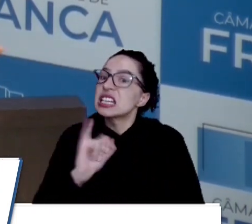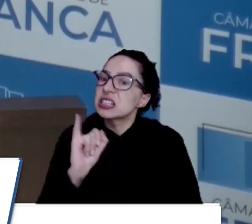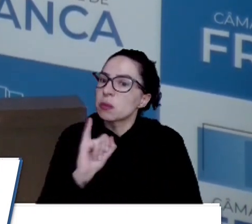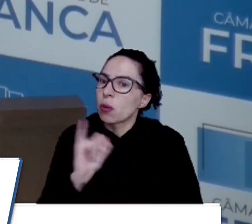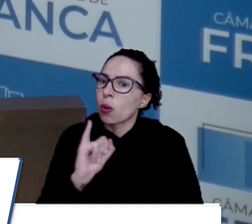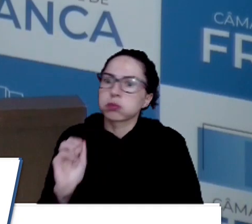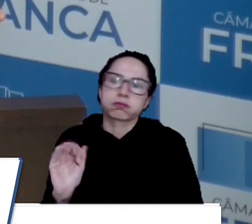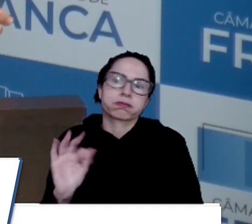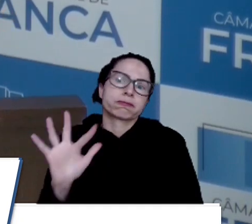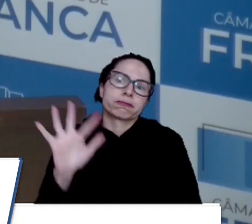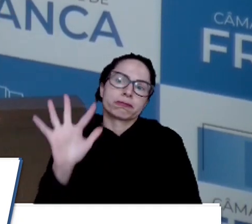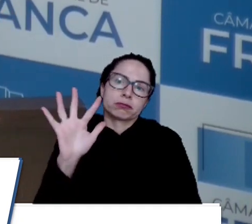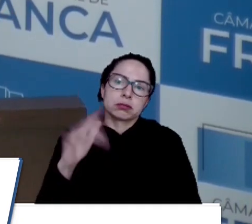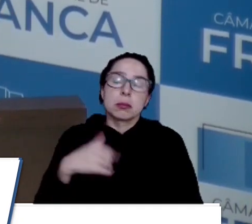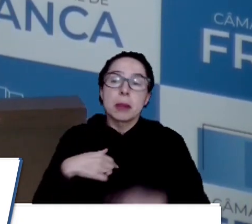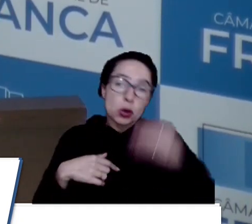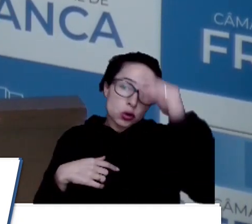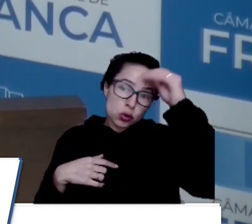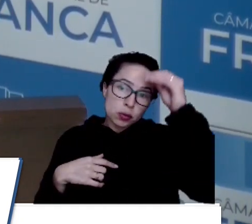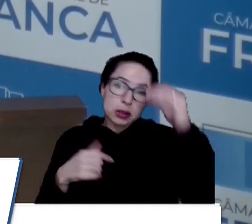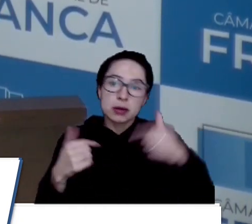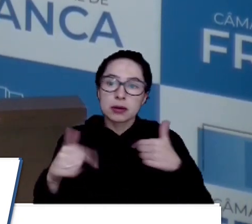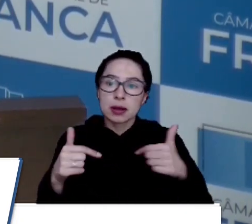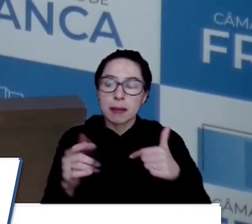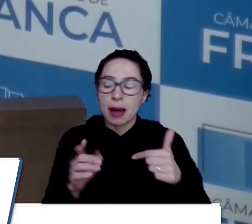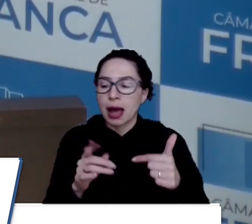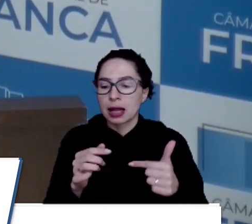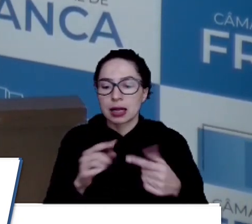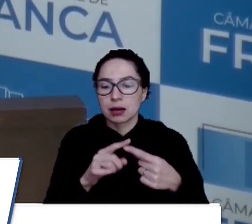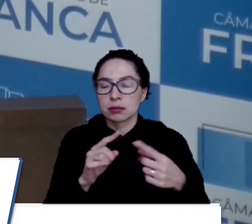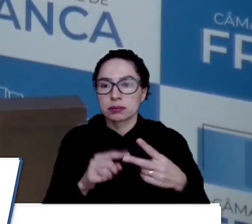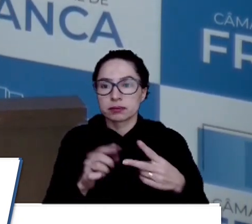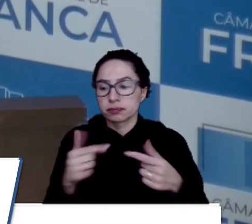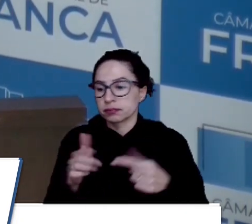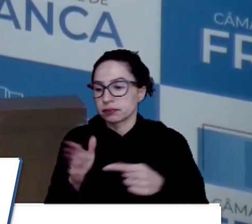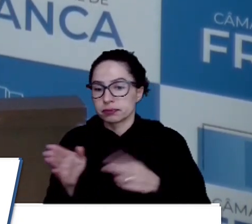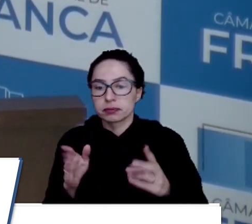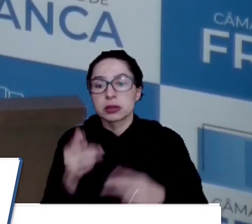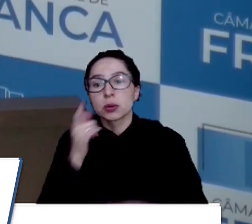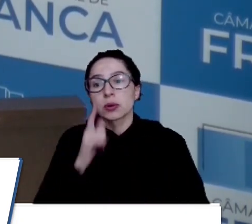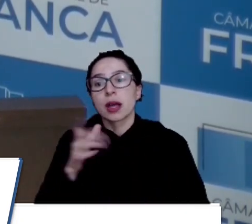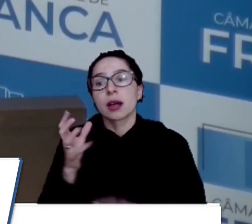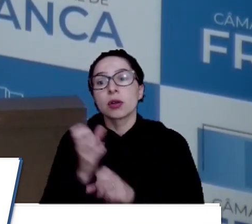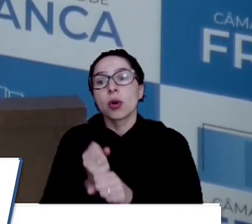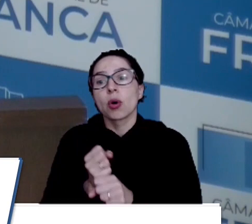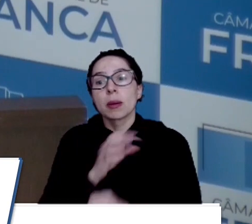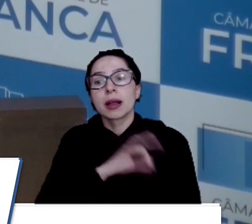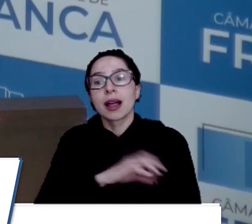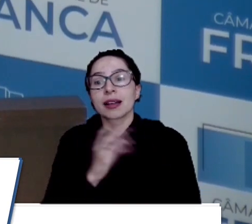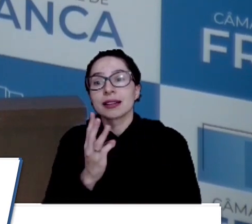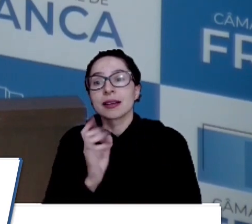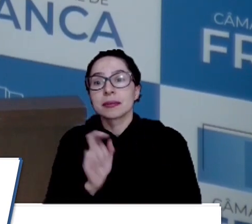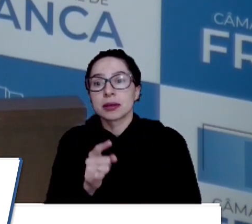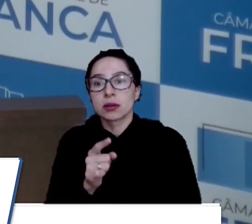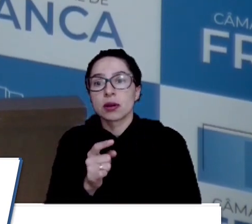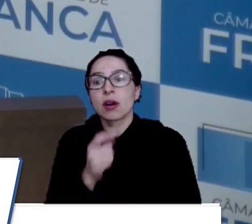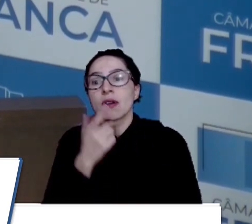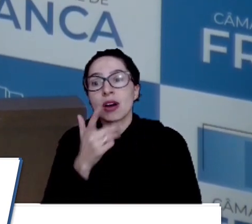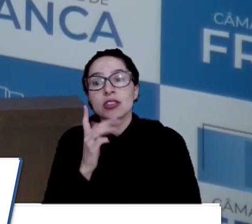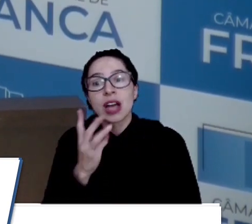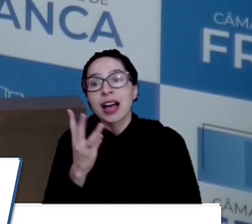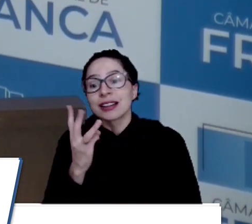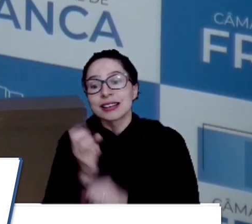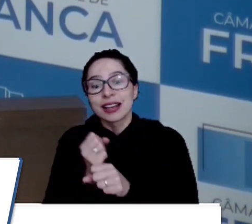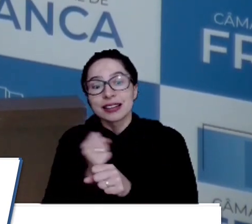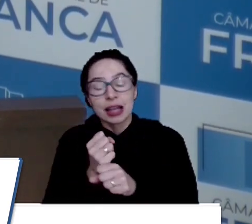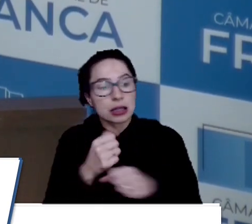tenho um sobrinho que trabalha em 2 serviços, para ganhar R$3.000, ele fala, tio, já faz 3 anos que eu estou morando no serviço, eu estou me